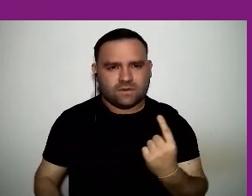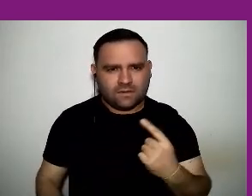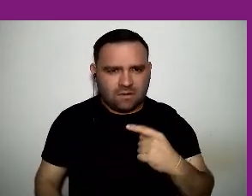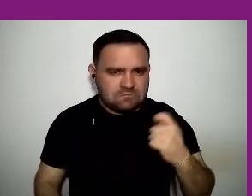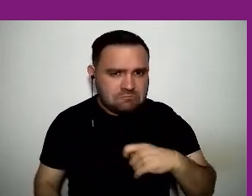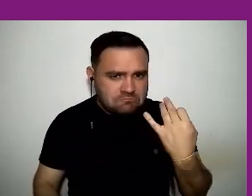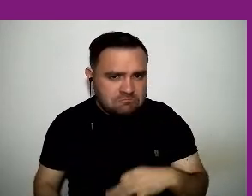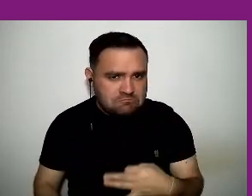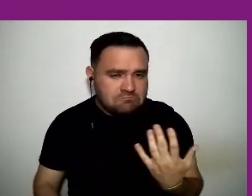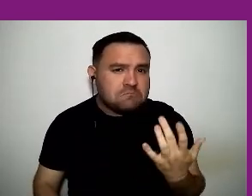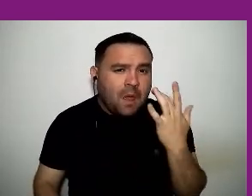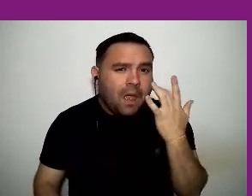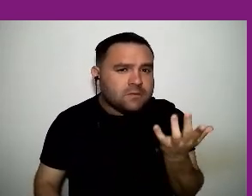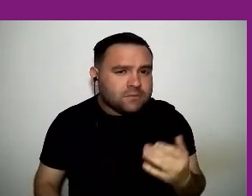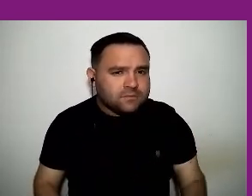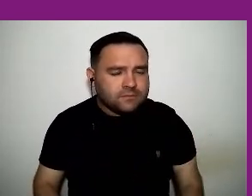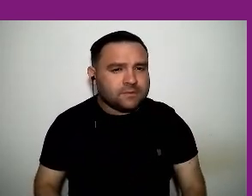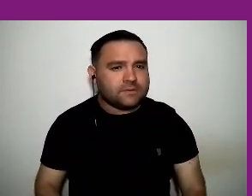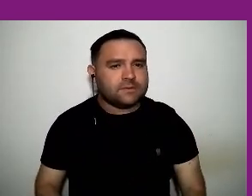automáticos?